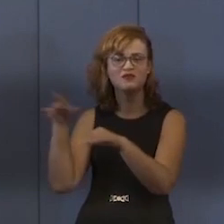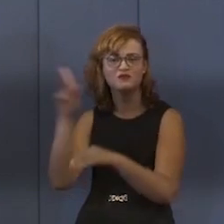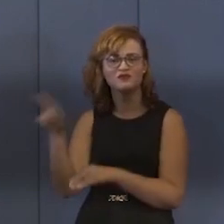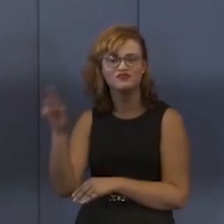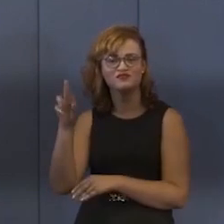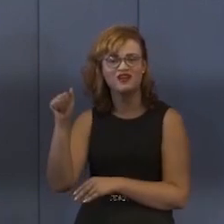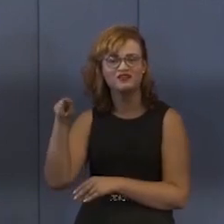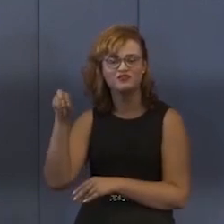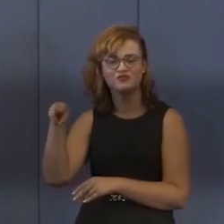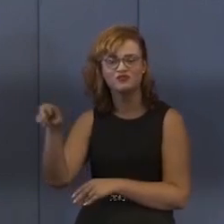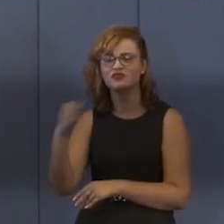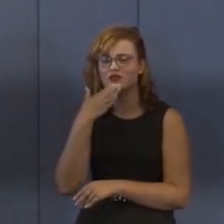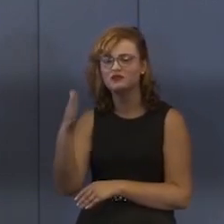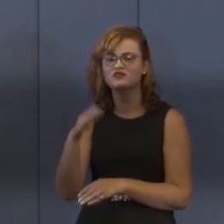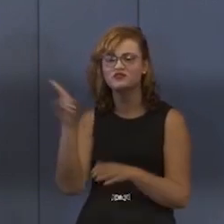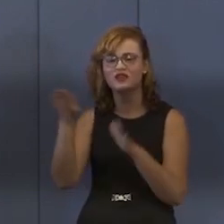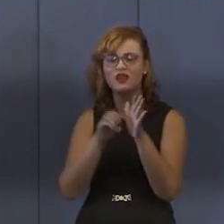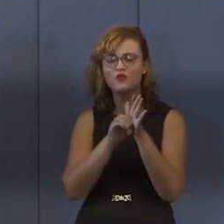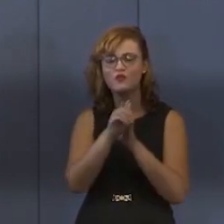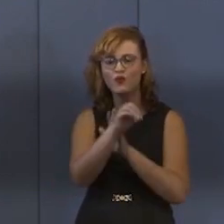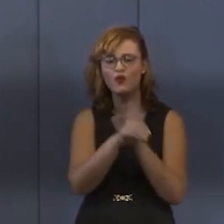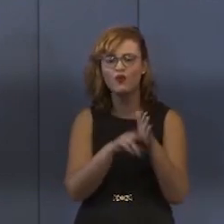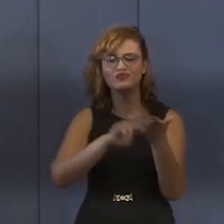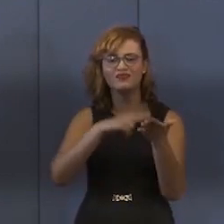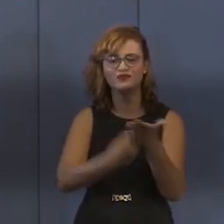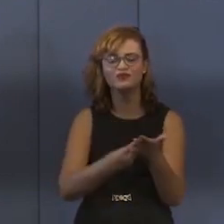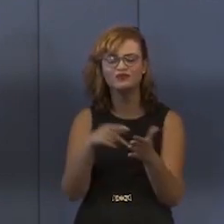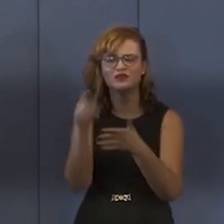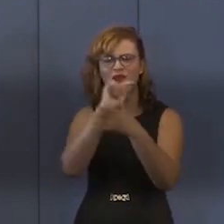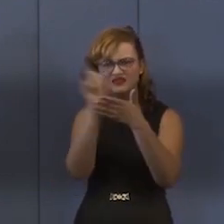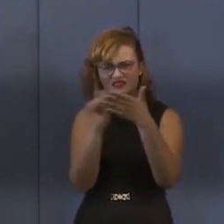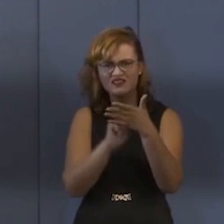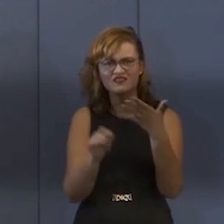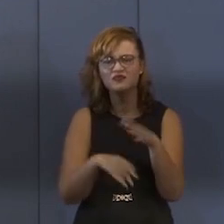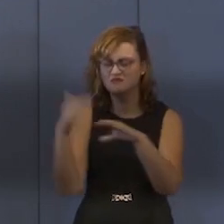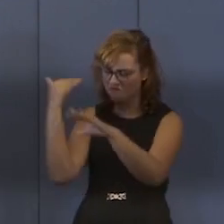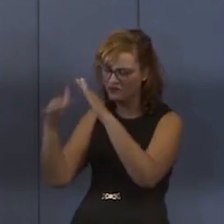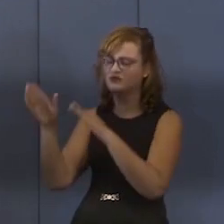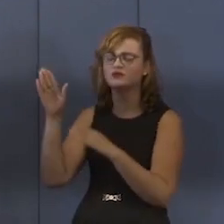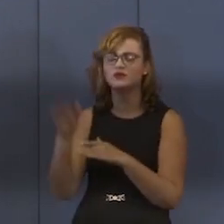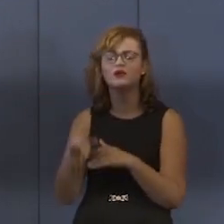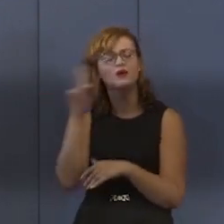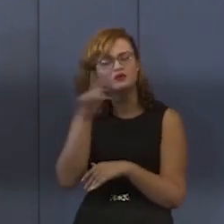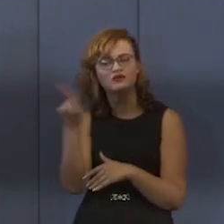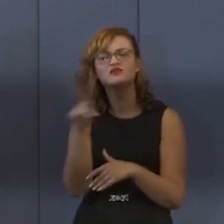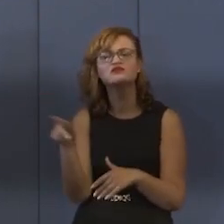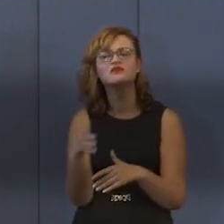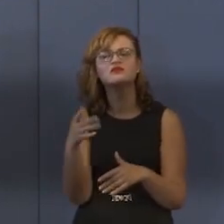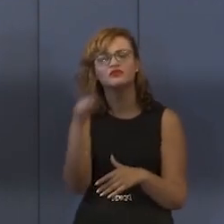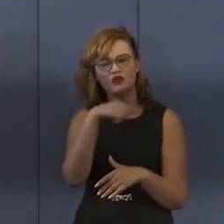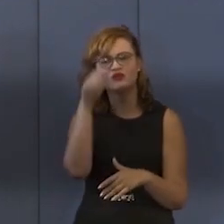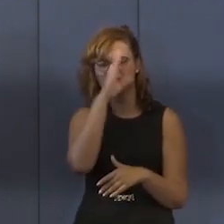um e-mail para o Hazoni. Foi lá no Google Translator e foi, tal, mandou um e-mail.